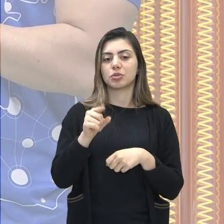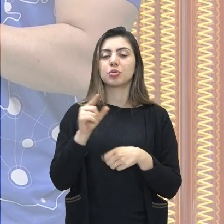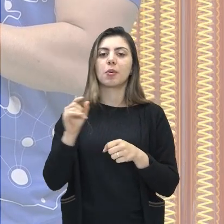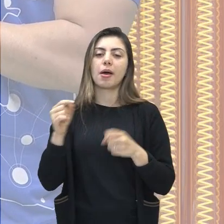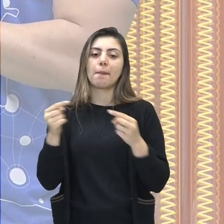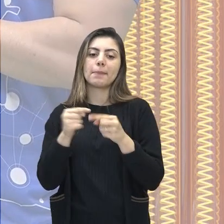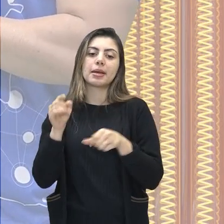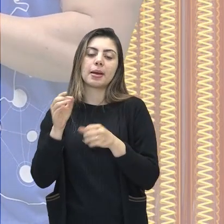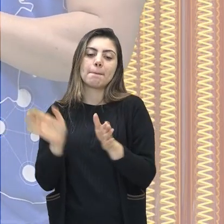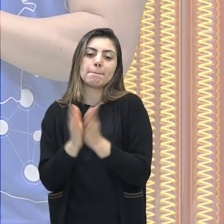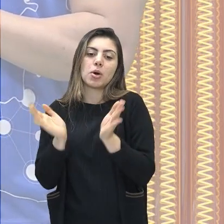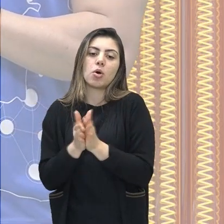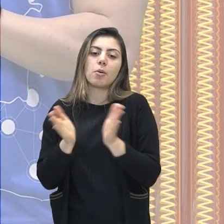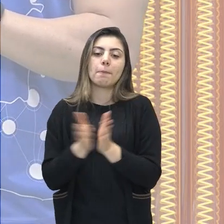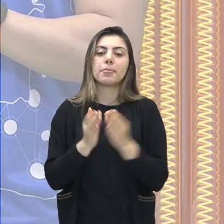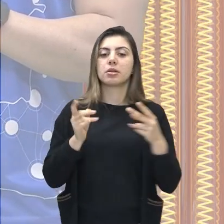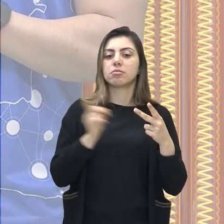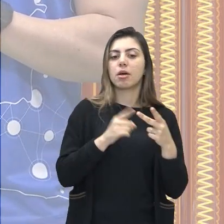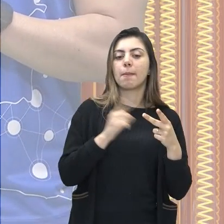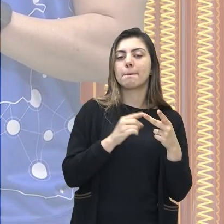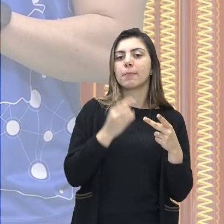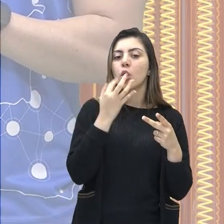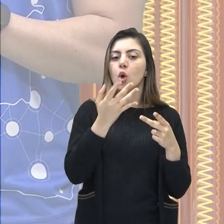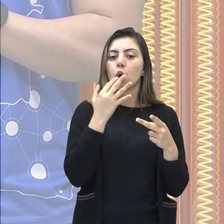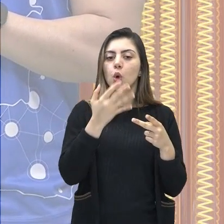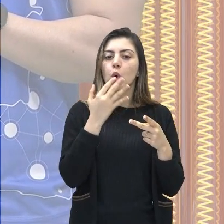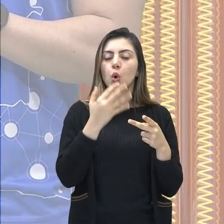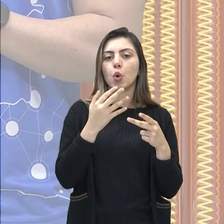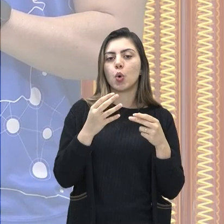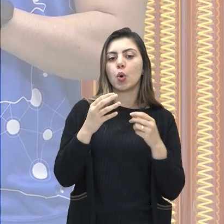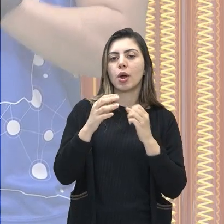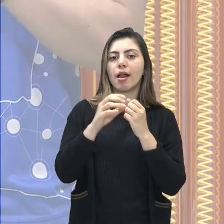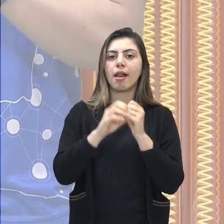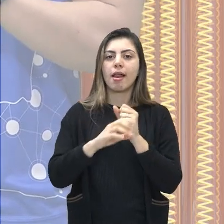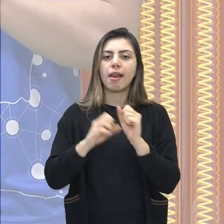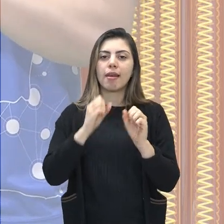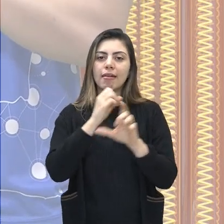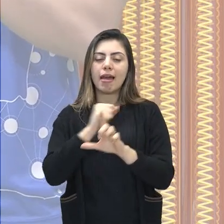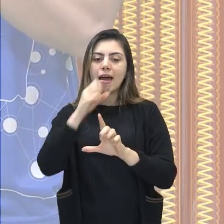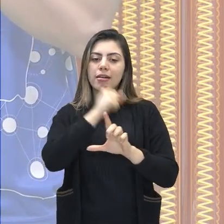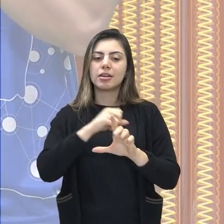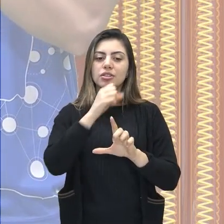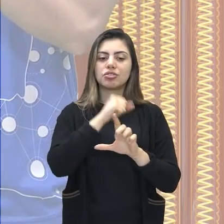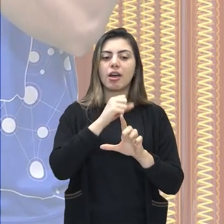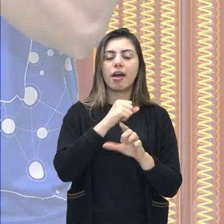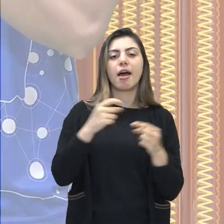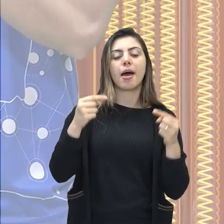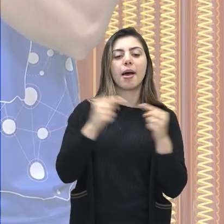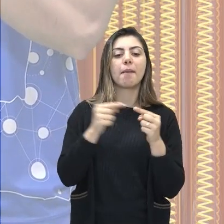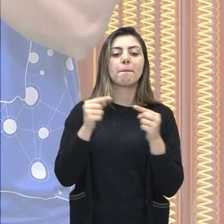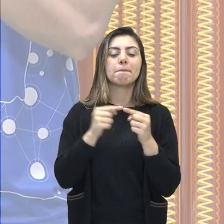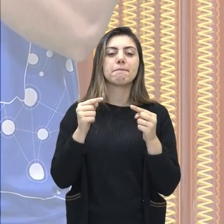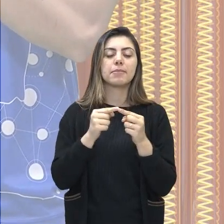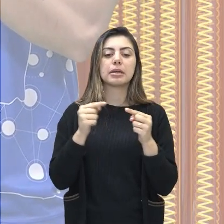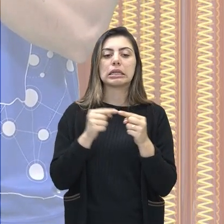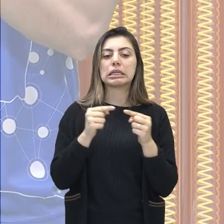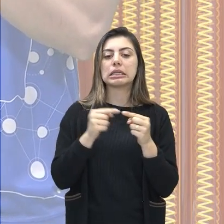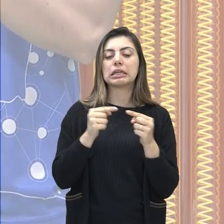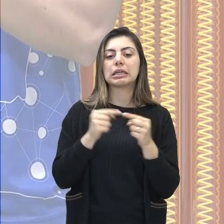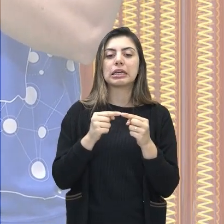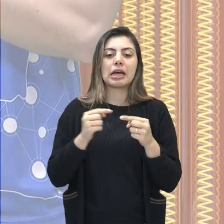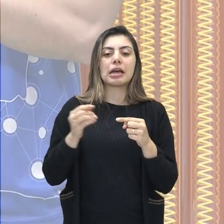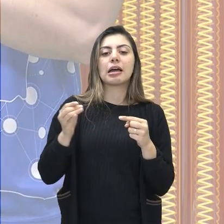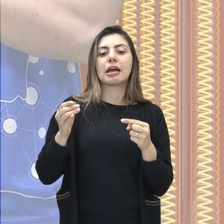pobreza extrema. Na vertical, a gente tem o percentual, o quantitativo dessa população que vive na pobreza,